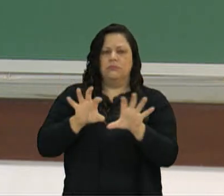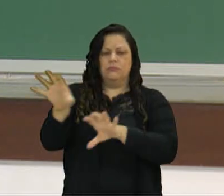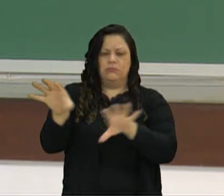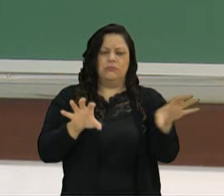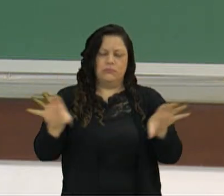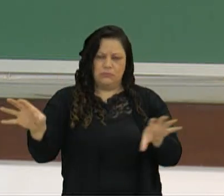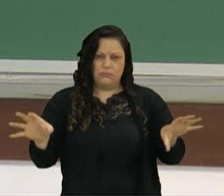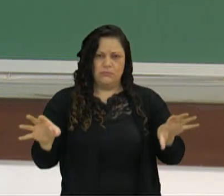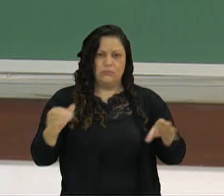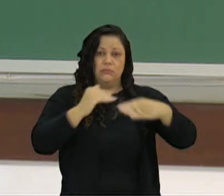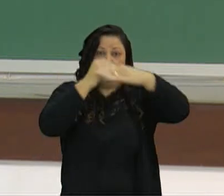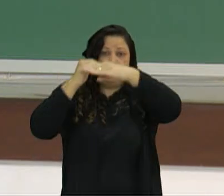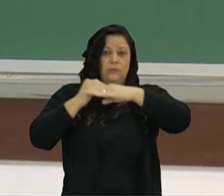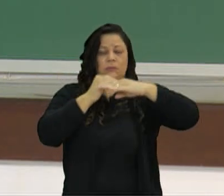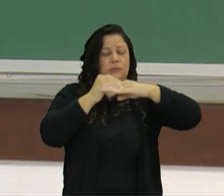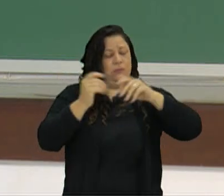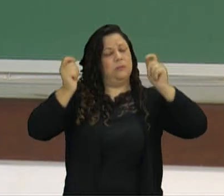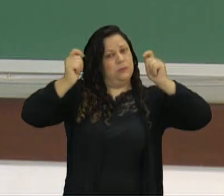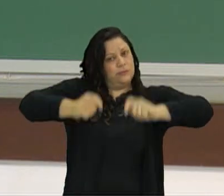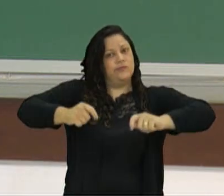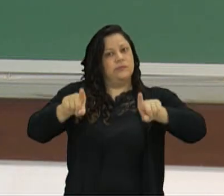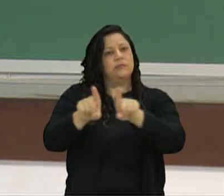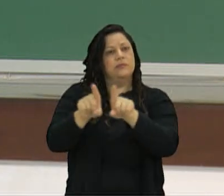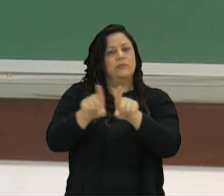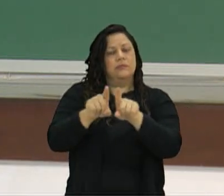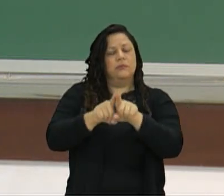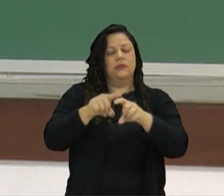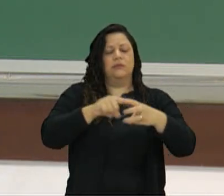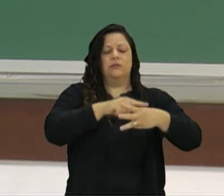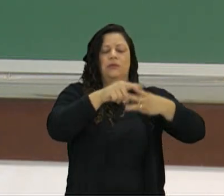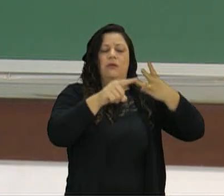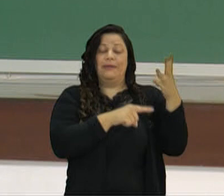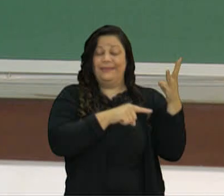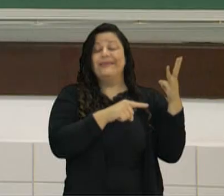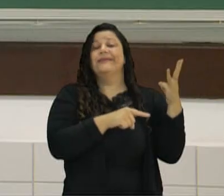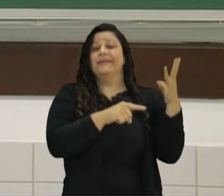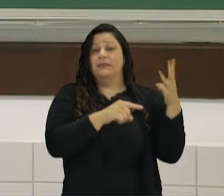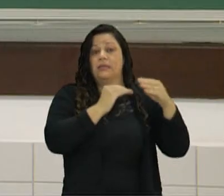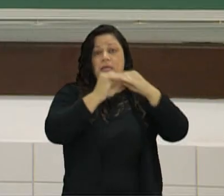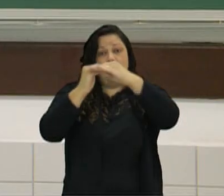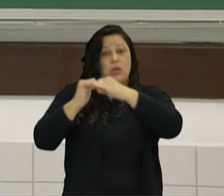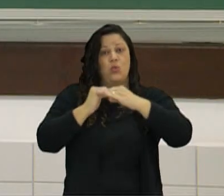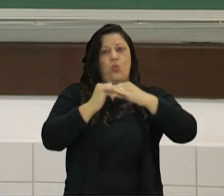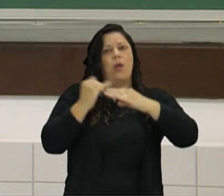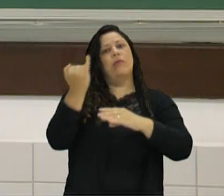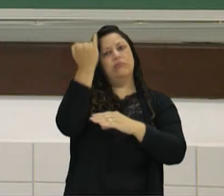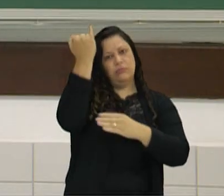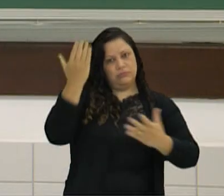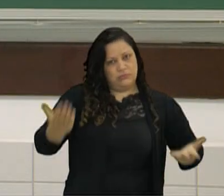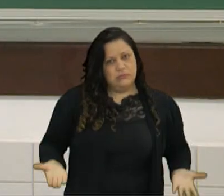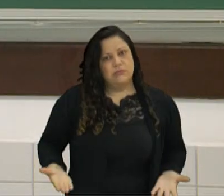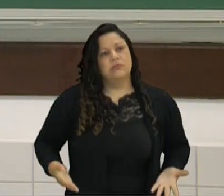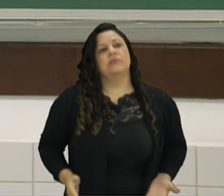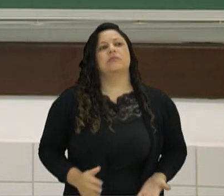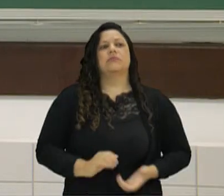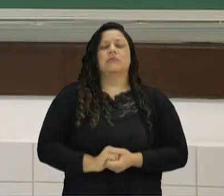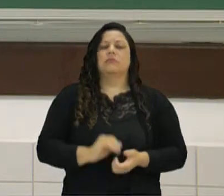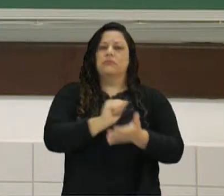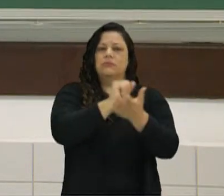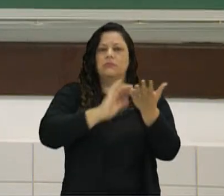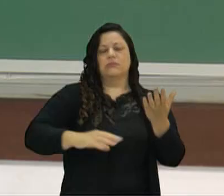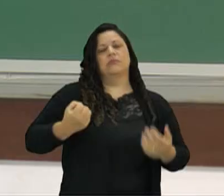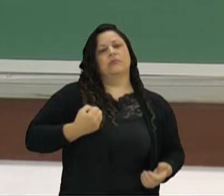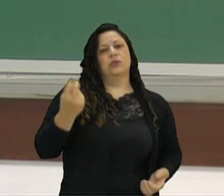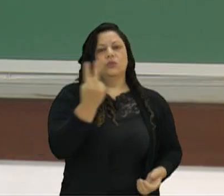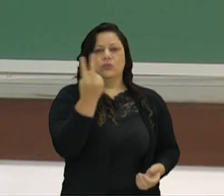implementação do executivo. Então, todos eles são igualmente importantes, ok? Atividade 2,